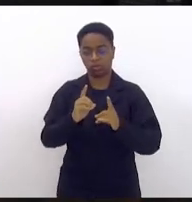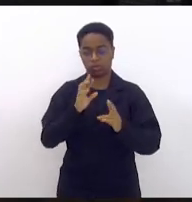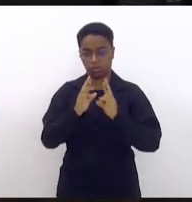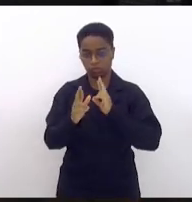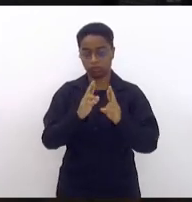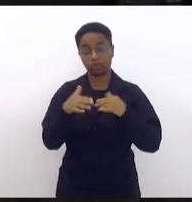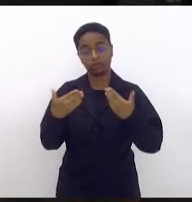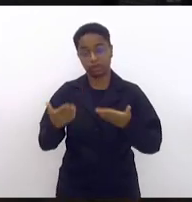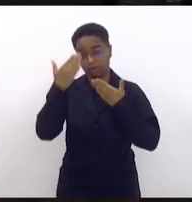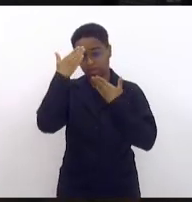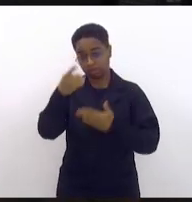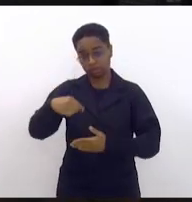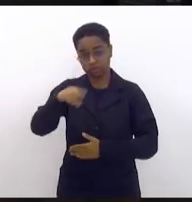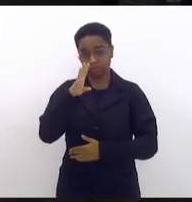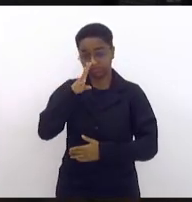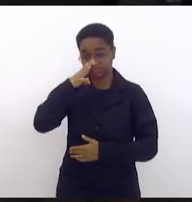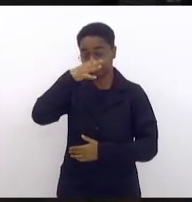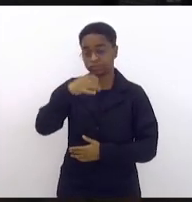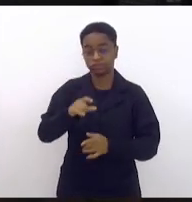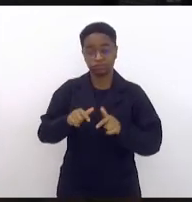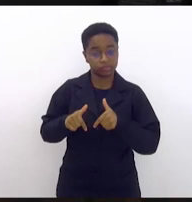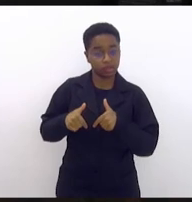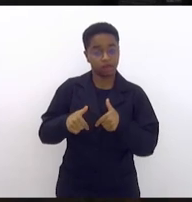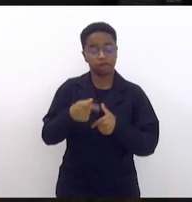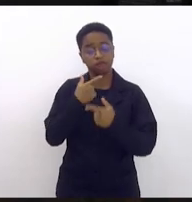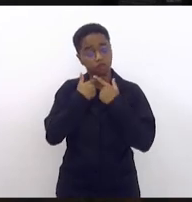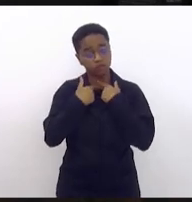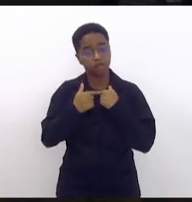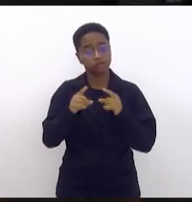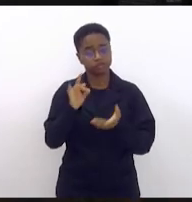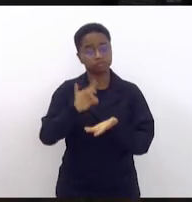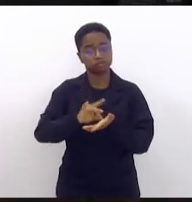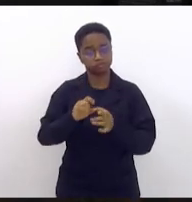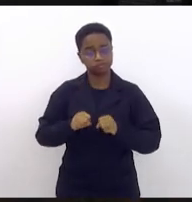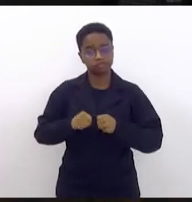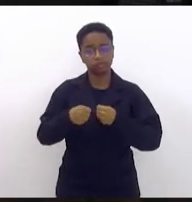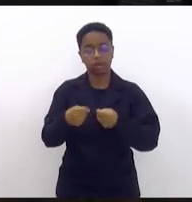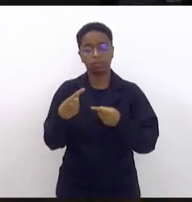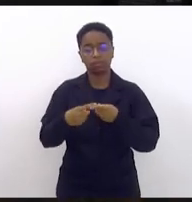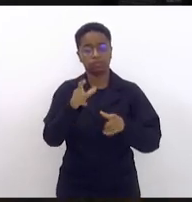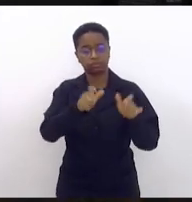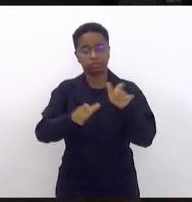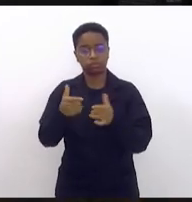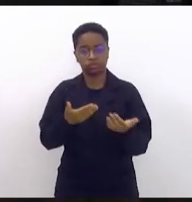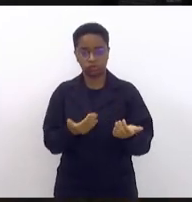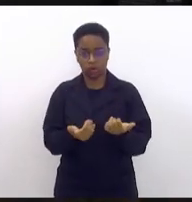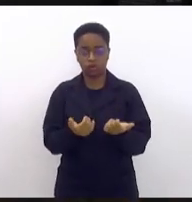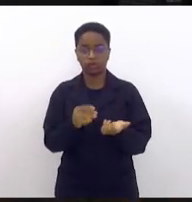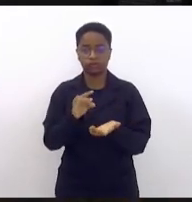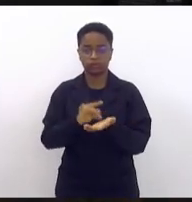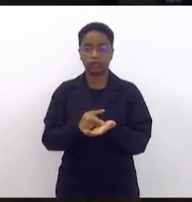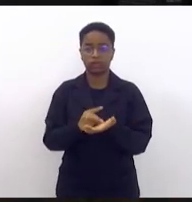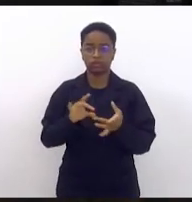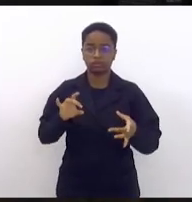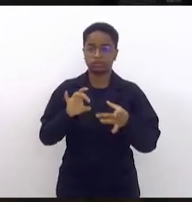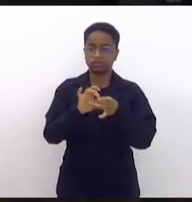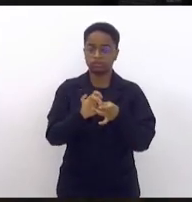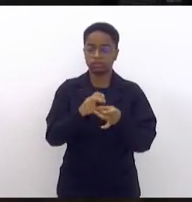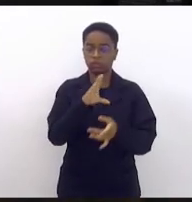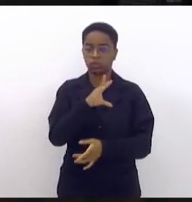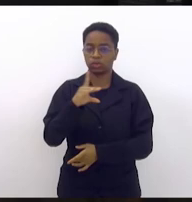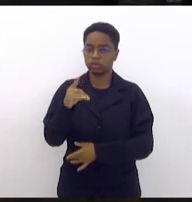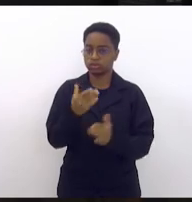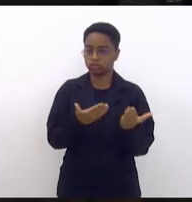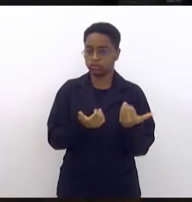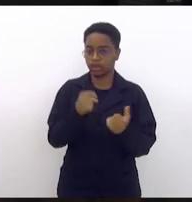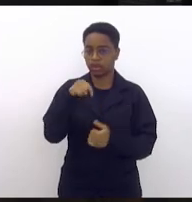vocês pela persistência pela boa vontade eh São jovens que tem algum tipo de ligação com a coordenação de